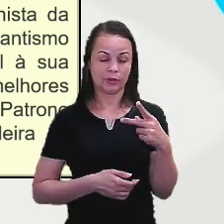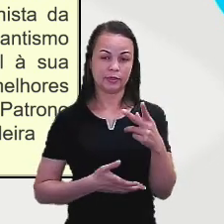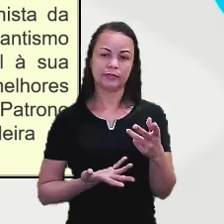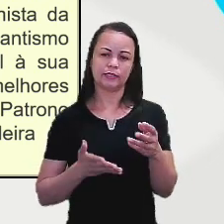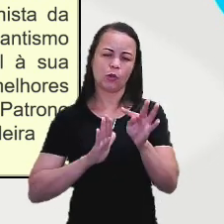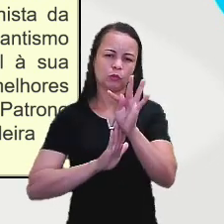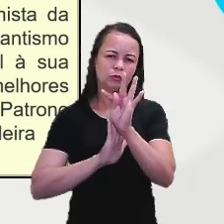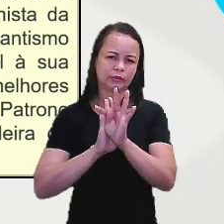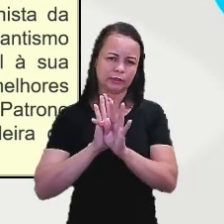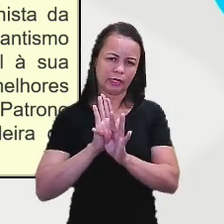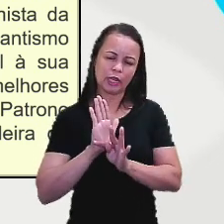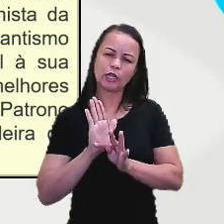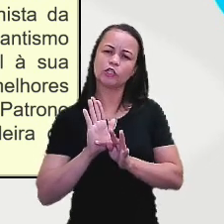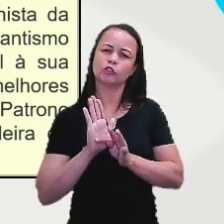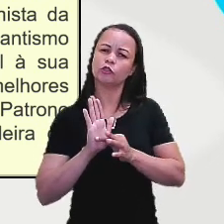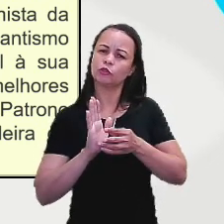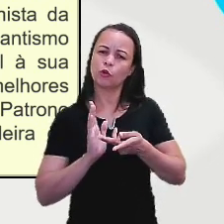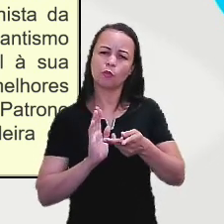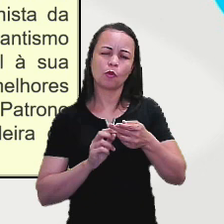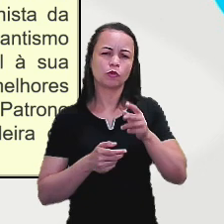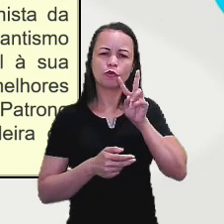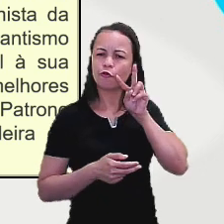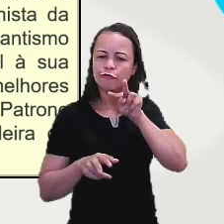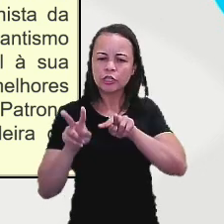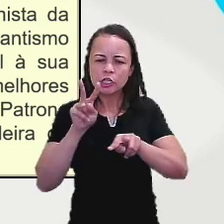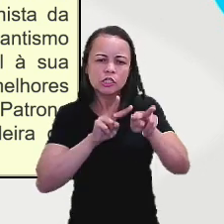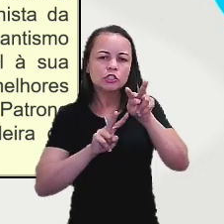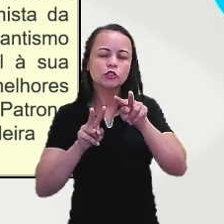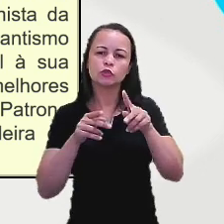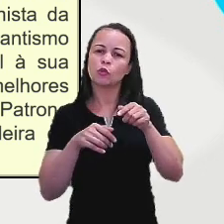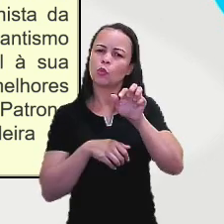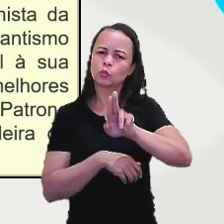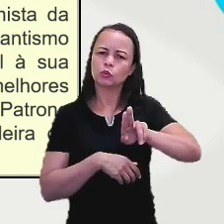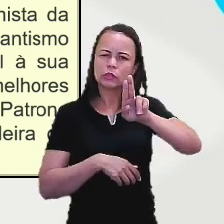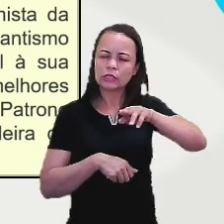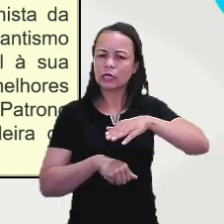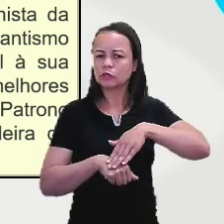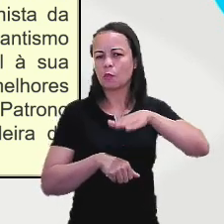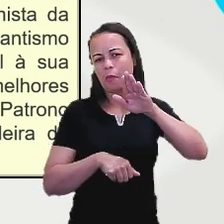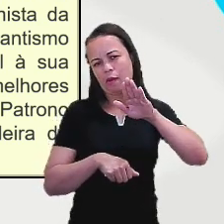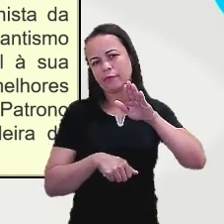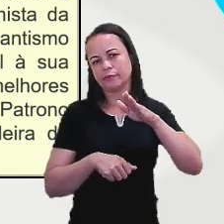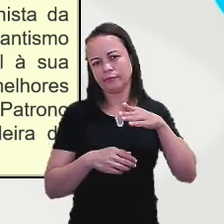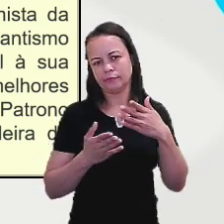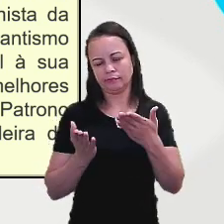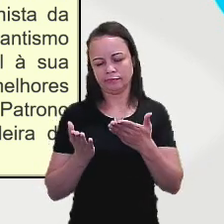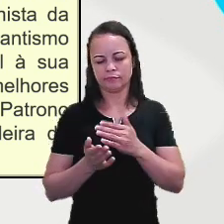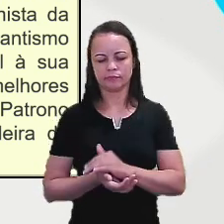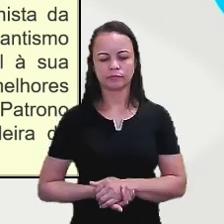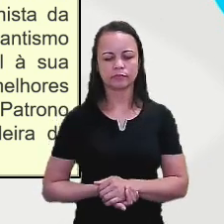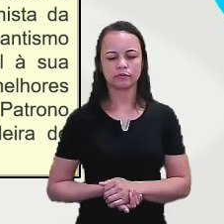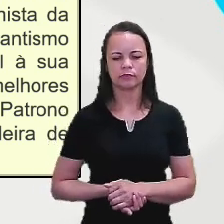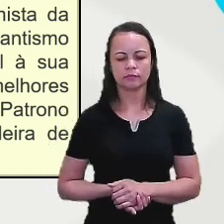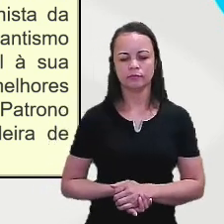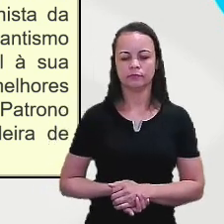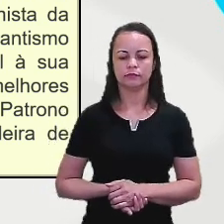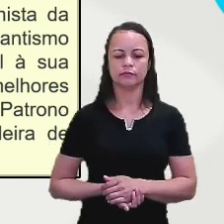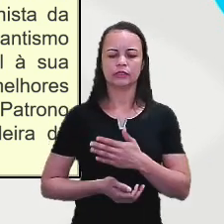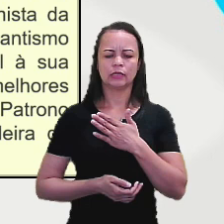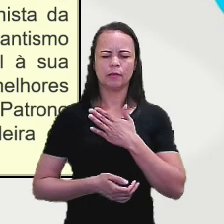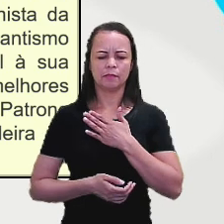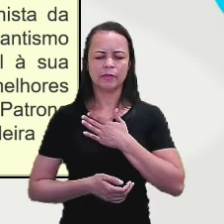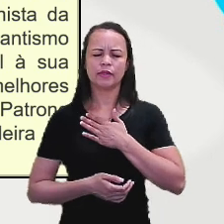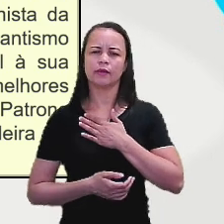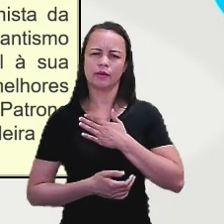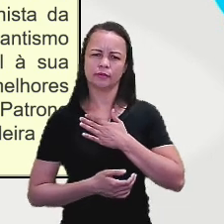muito citado, é um dos textos mais utilizados aí na intertextualidade. Então, ó, minha terra